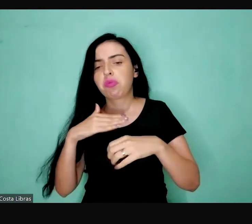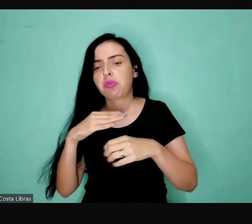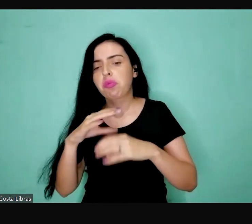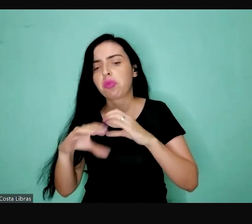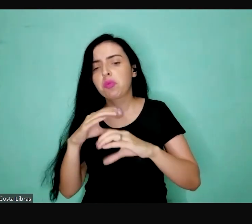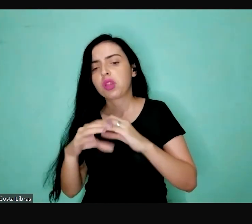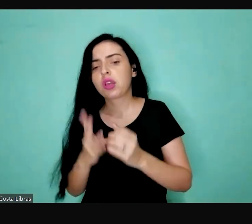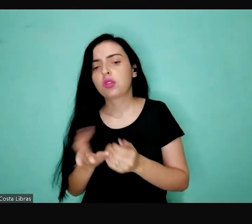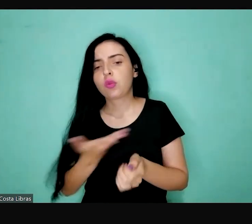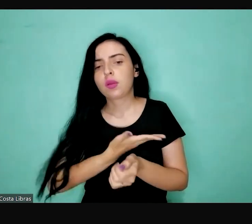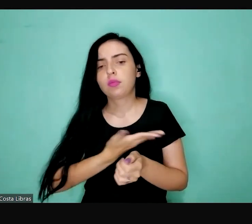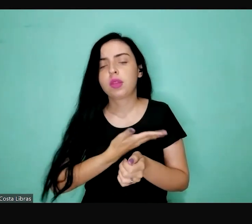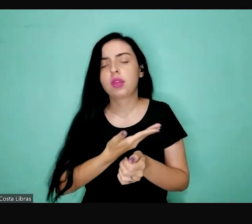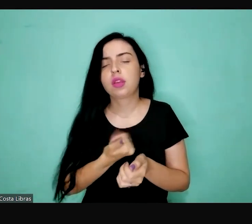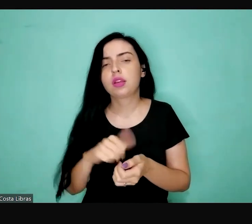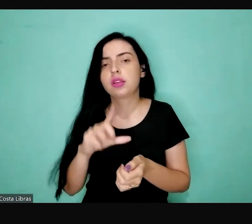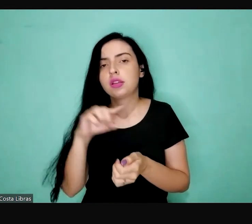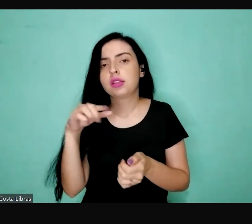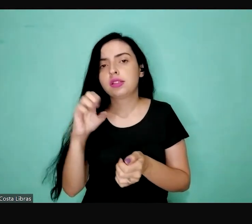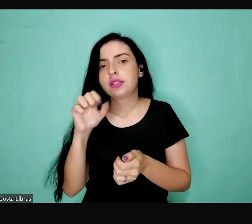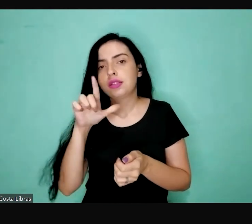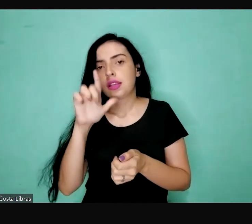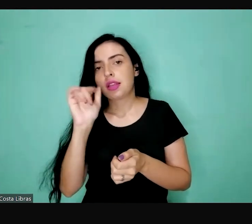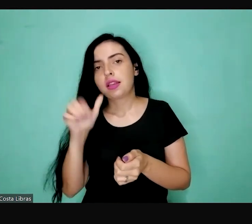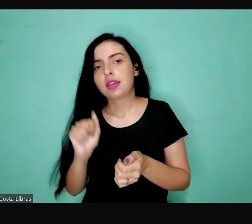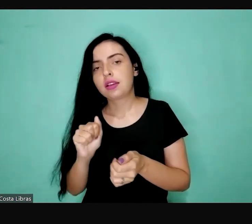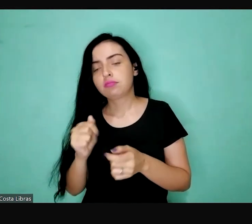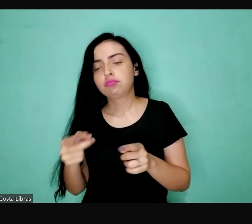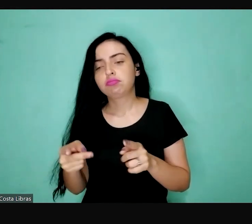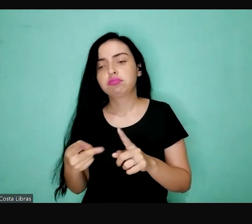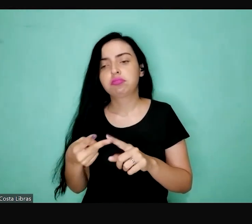de ativismo. Também tivemos ativismo porque